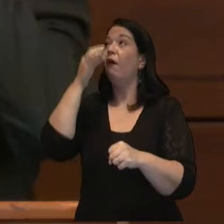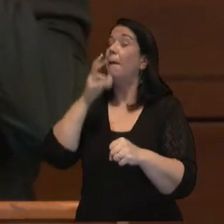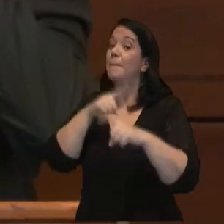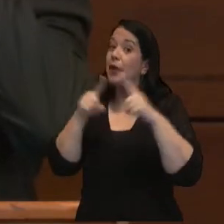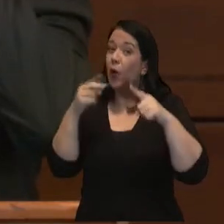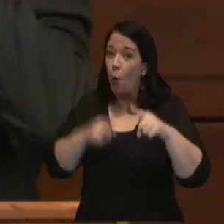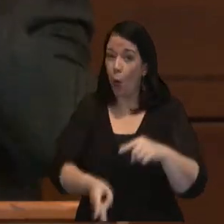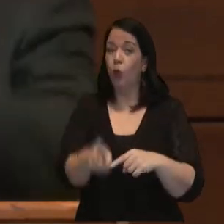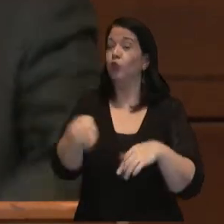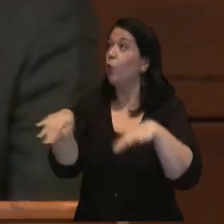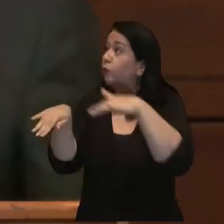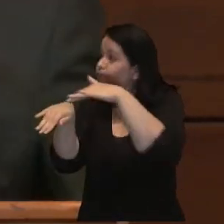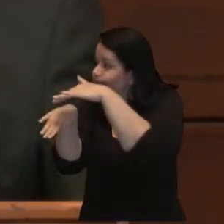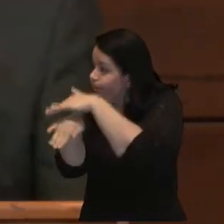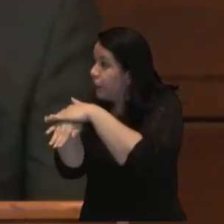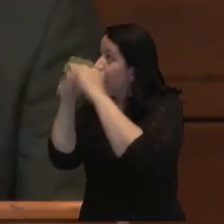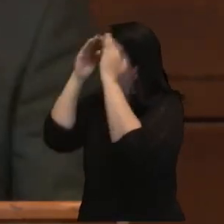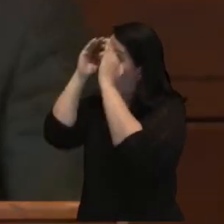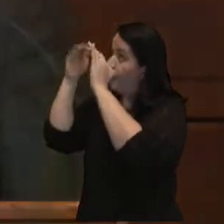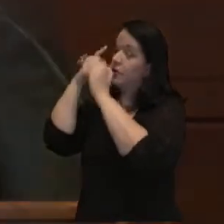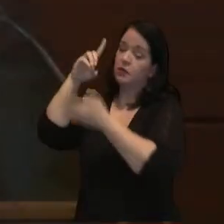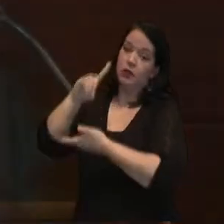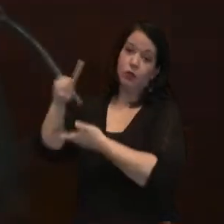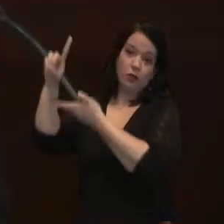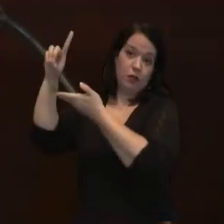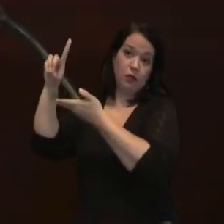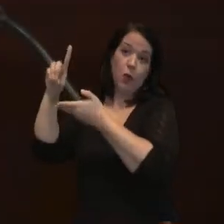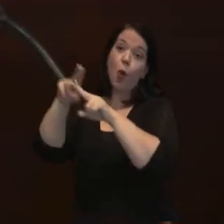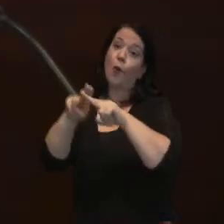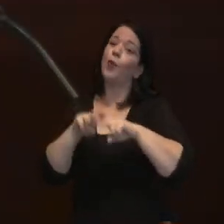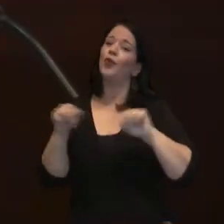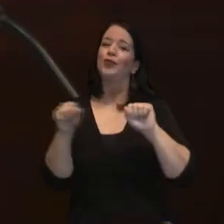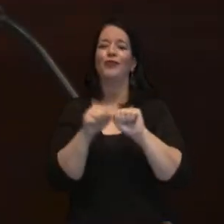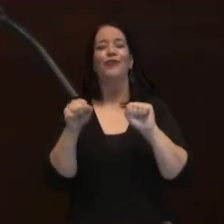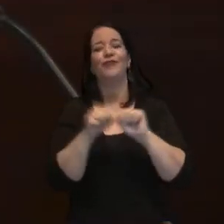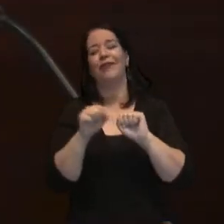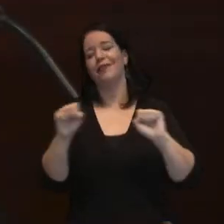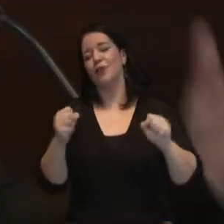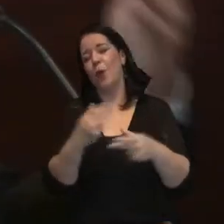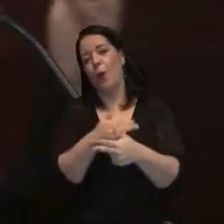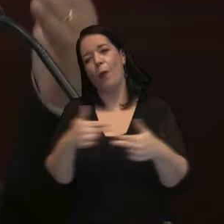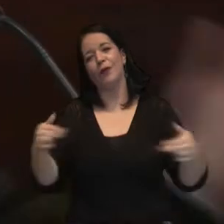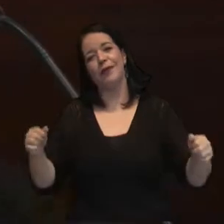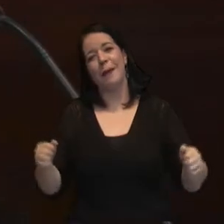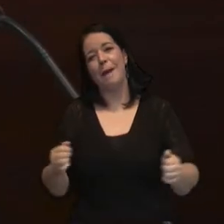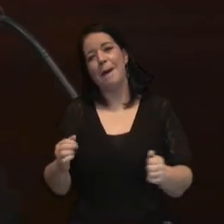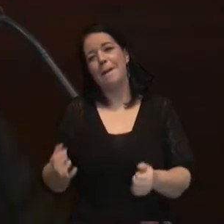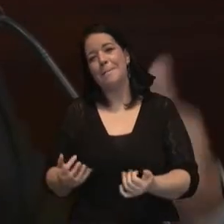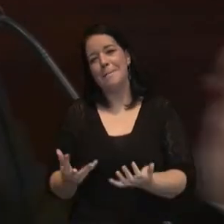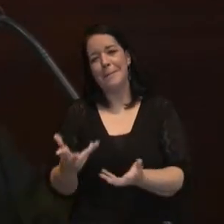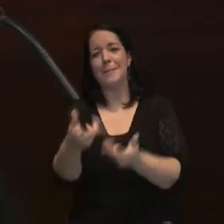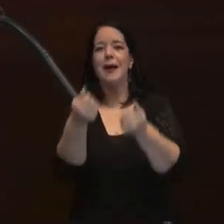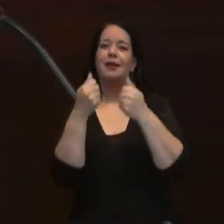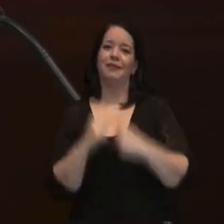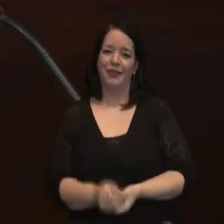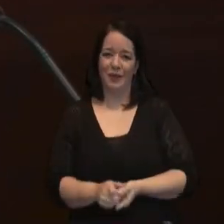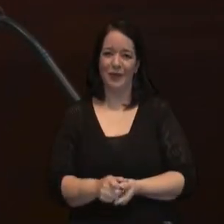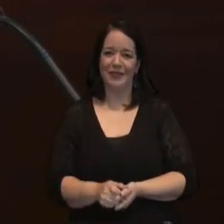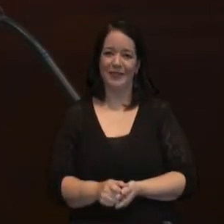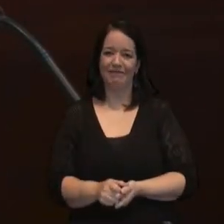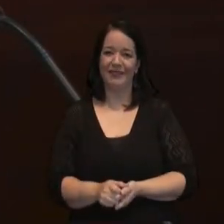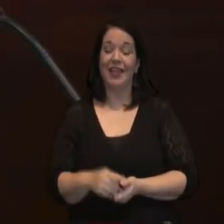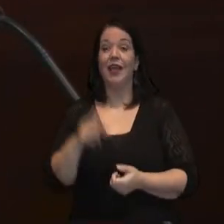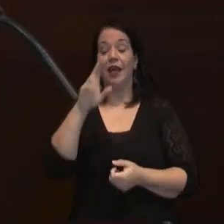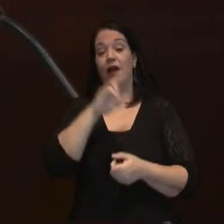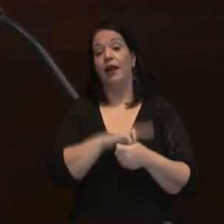Deus. E ele realizou então maravilhas em nome do Senhor, para o povo do Senhor, para a sua